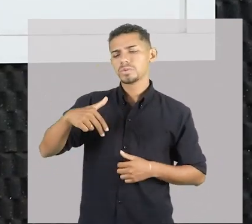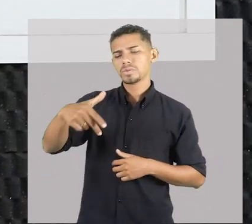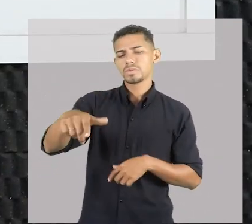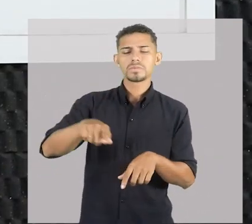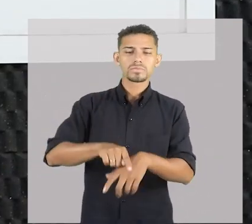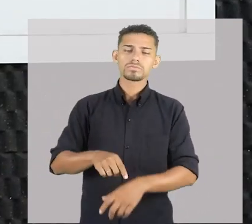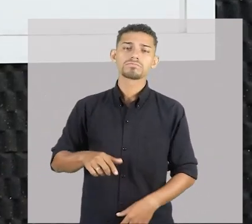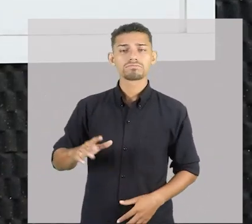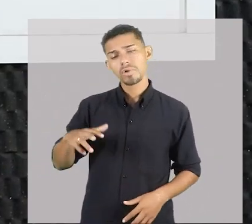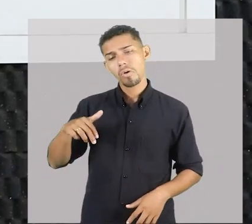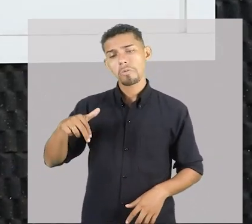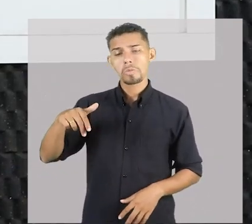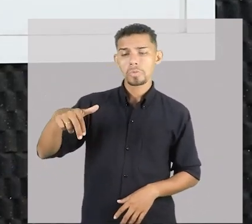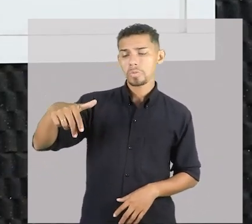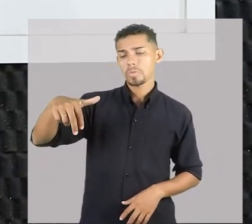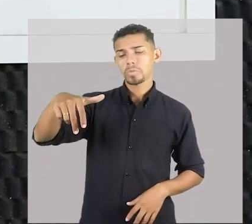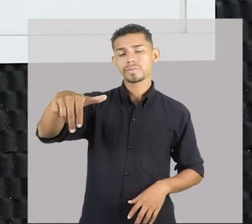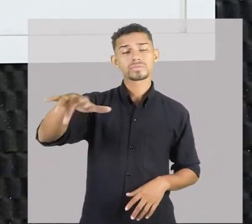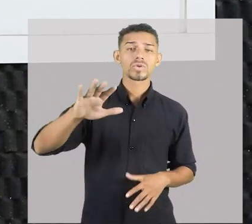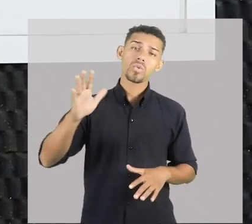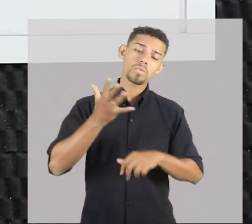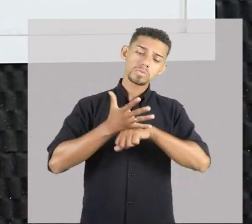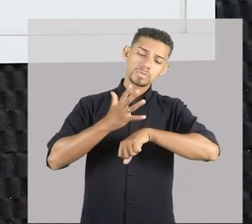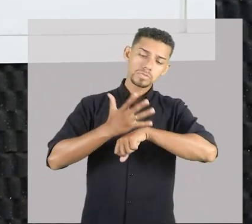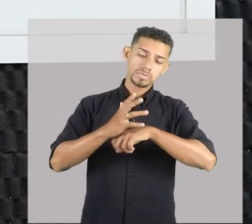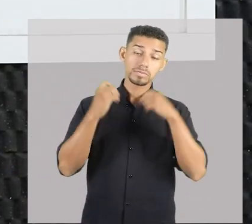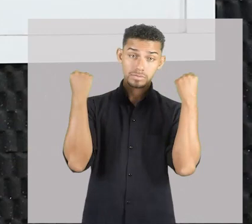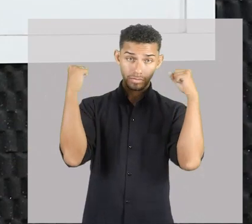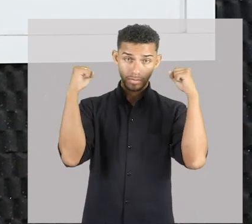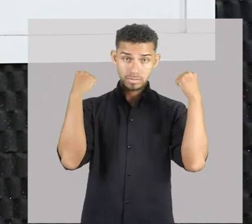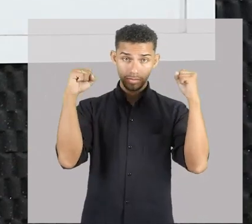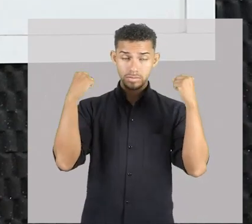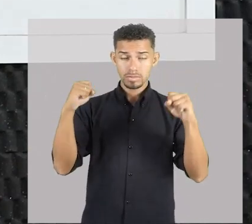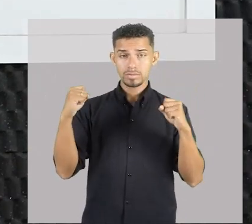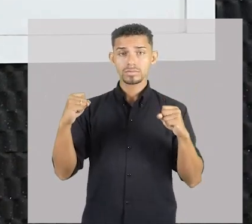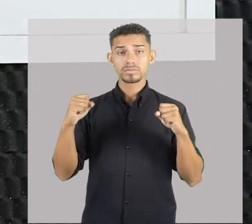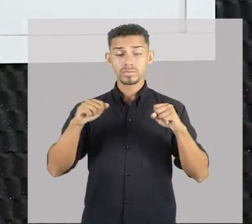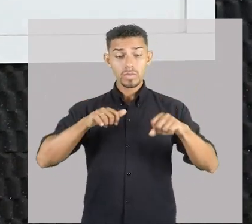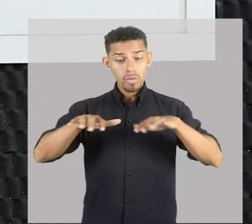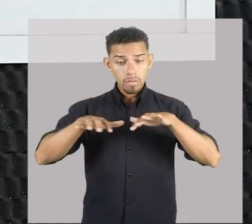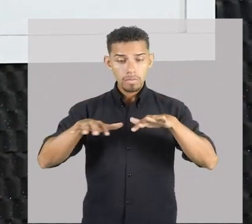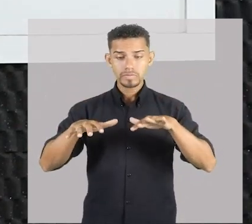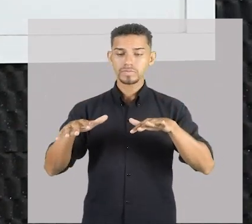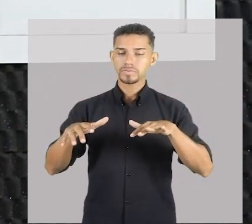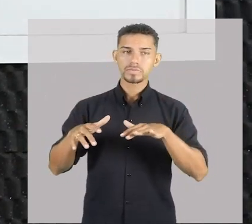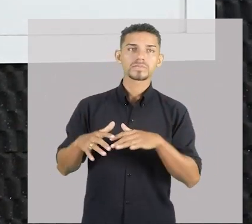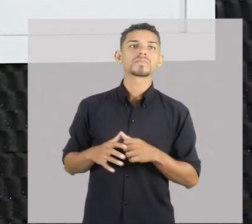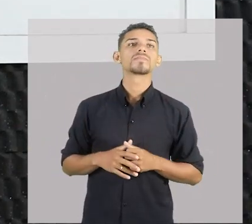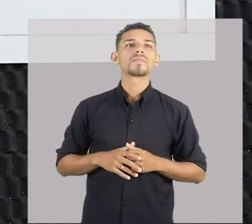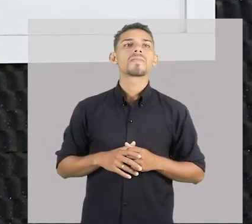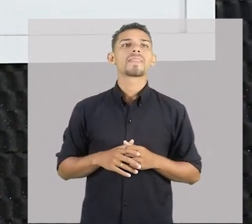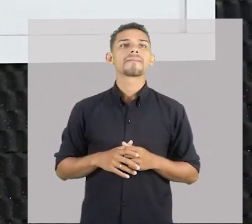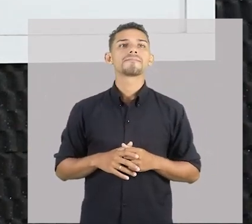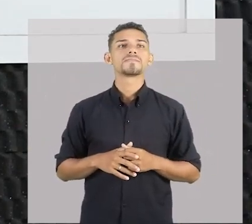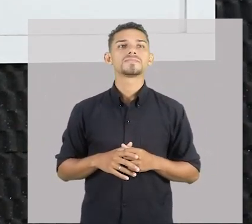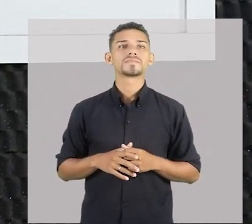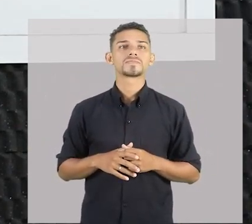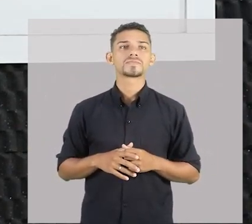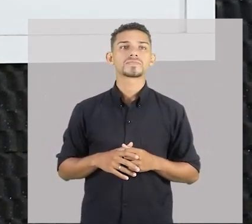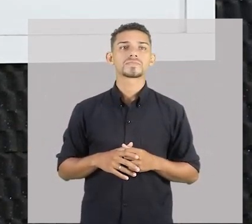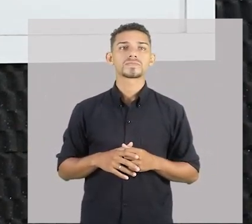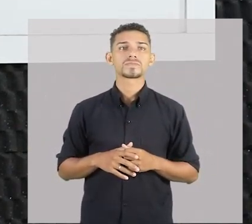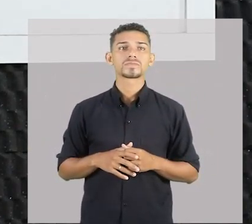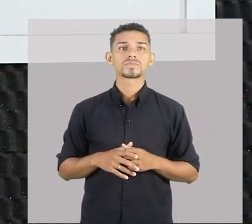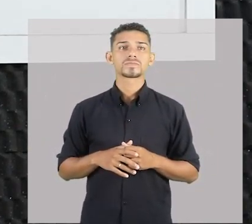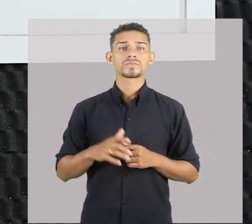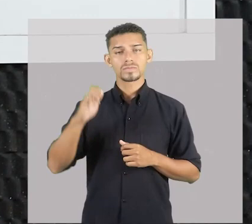uma atividade física se movimentando ao longo dessa pista, tá bom? Então imaginem que você partiu daqui,